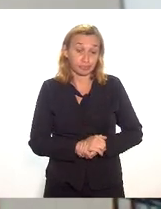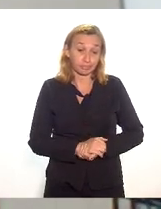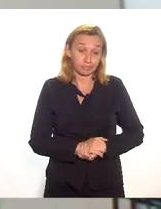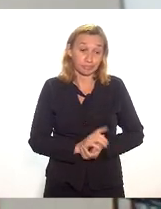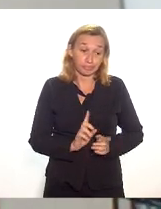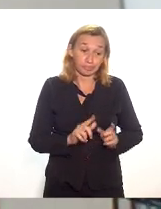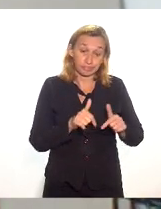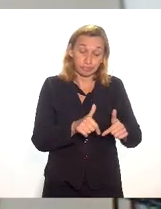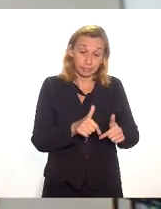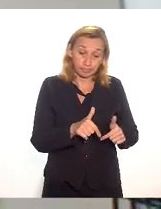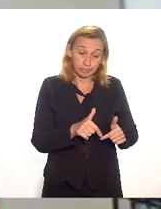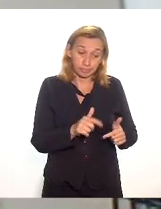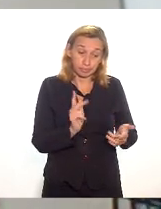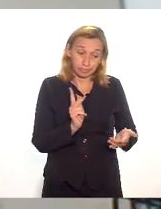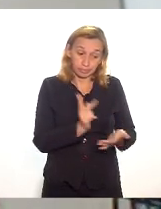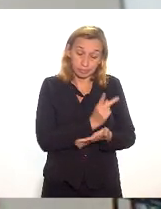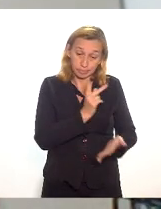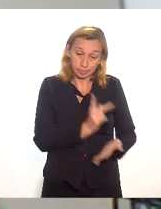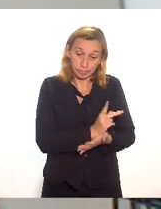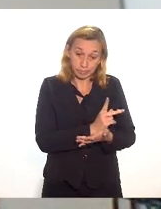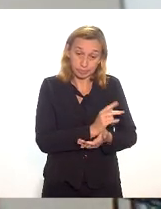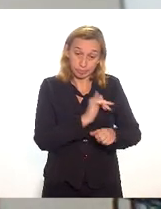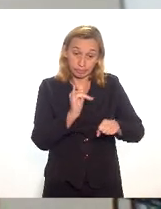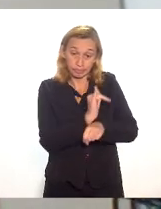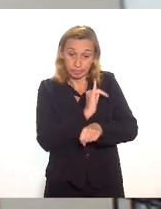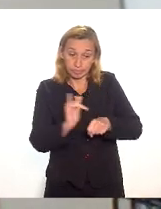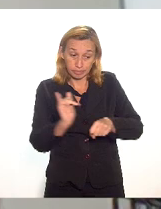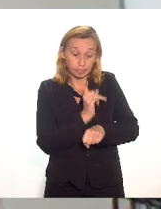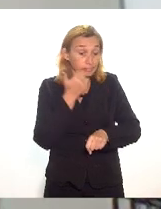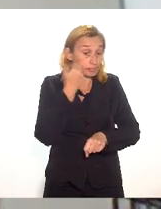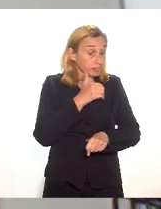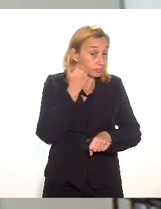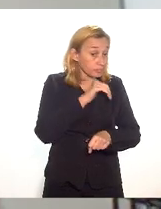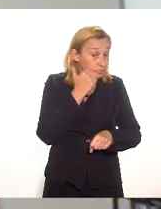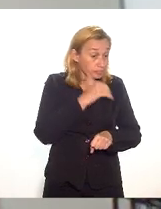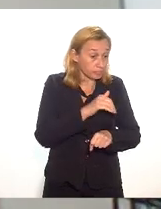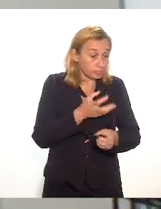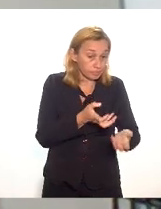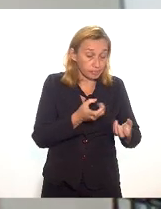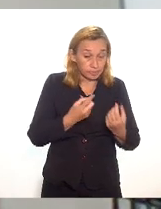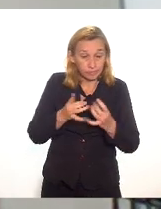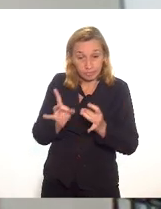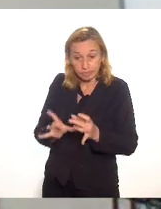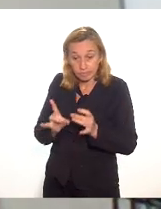parte de um plano de sabotagem daqueles que queriam privatizá-la. Mas por que que